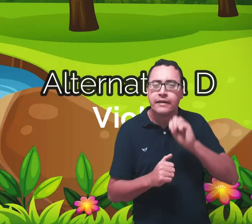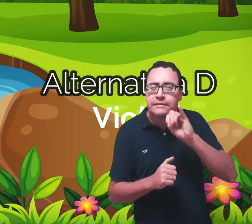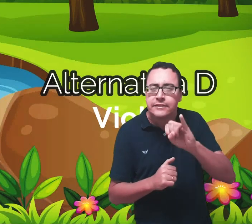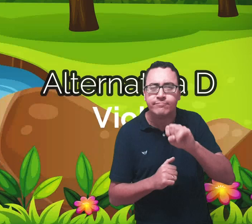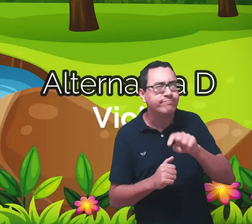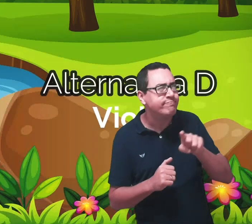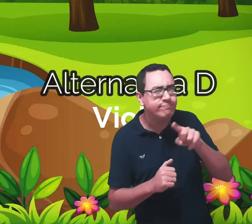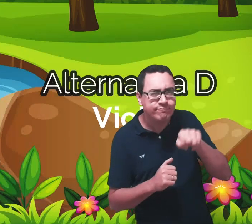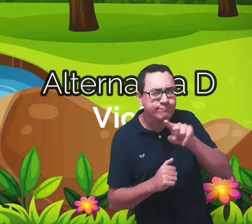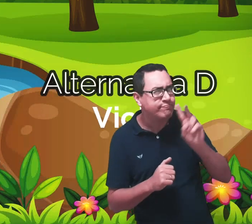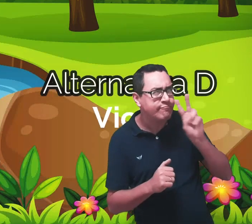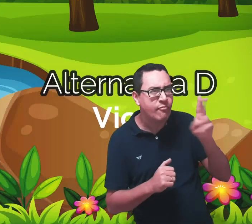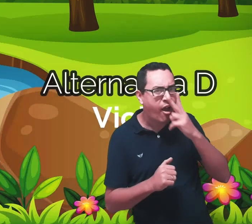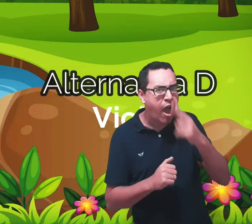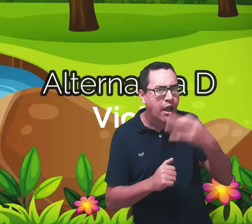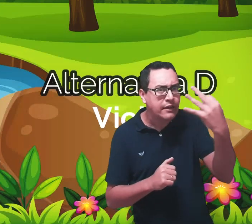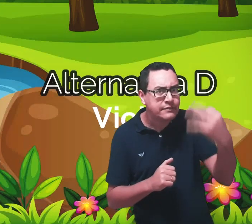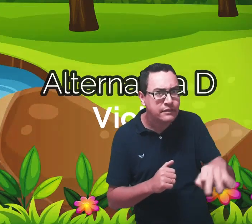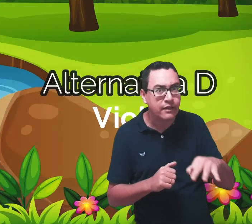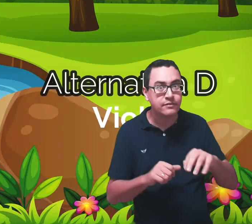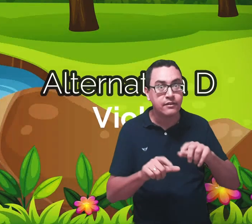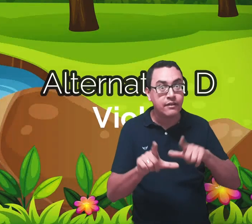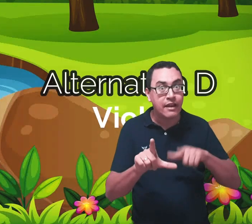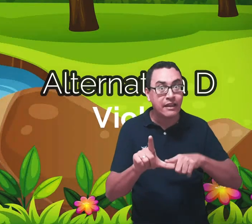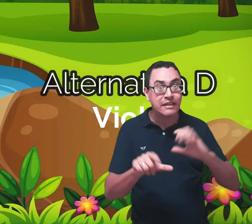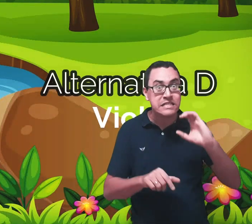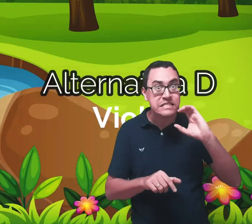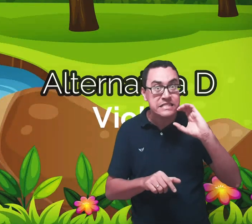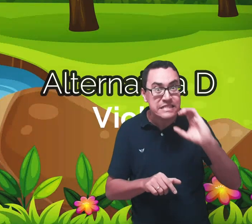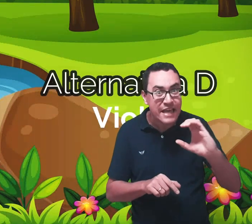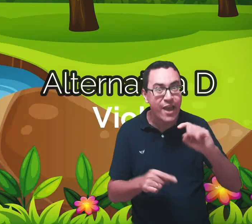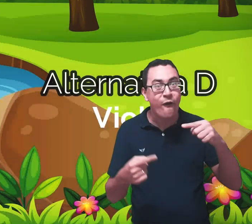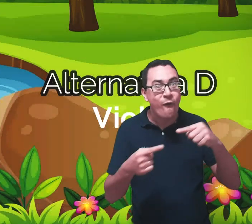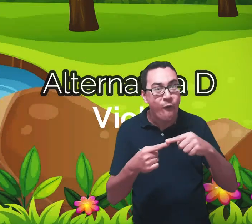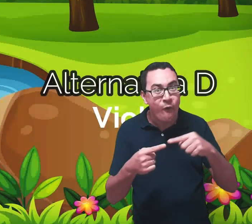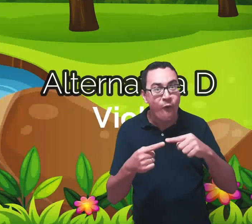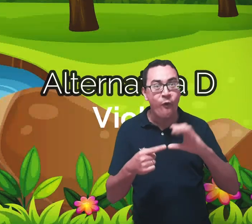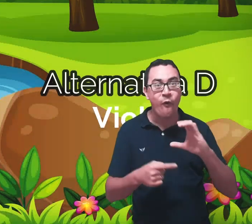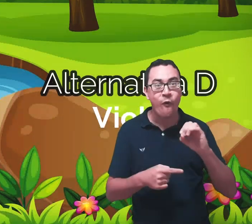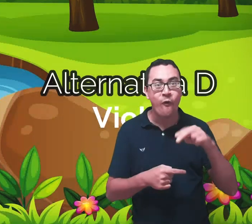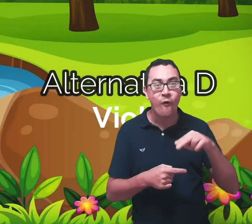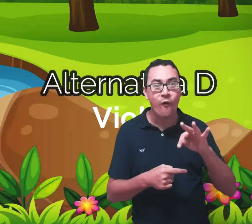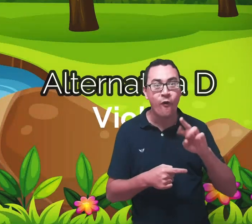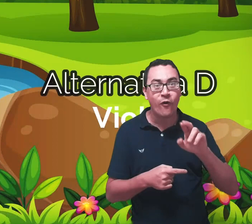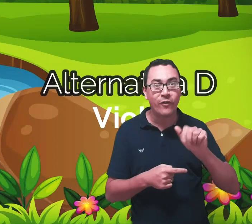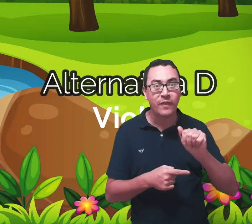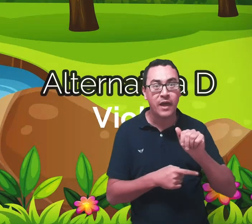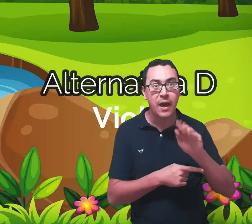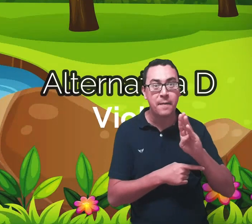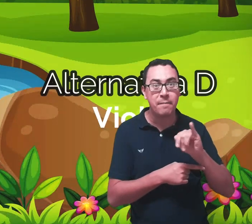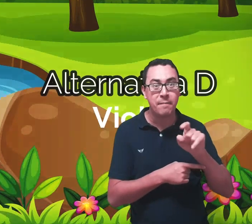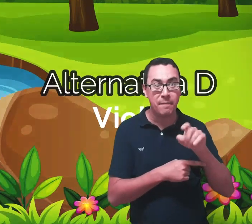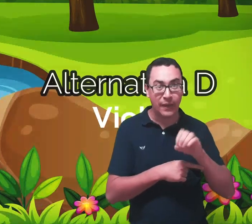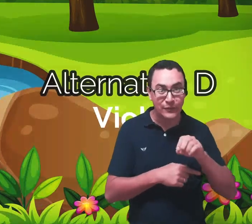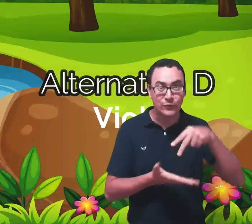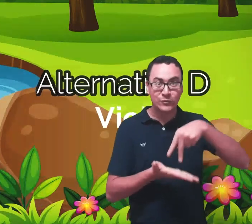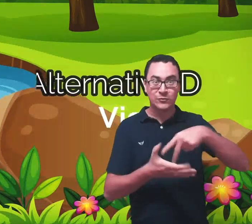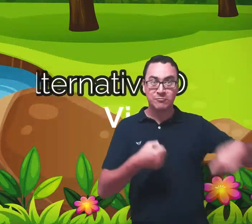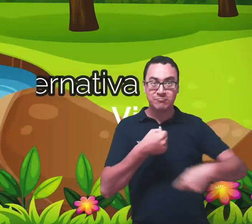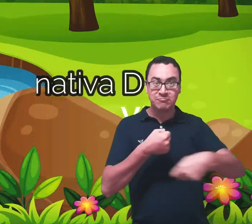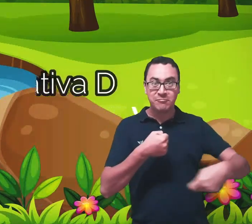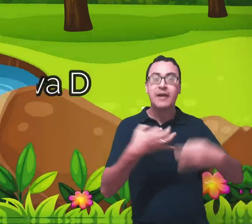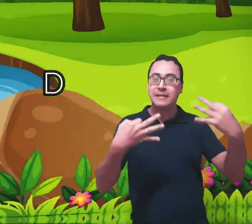Se você acha que a alternativa certa é C de contrabaixo, parabéns! Você